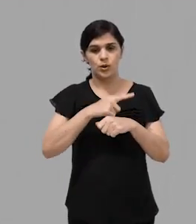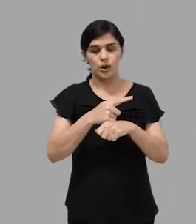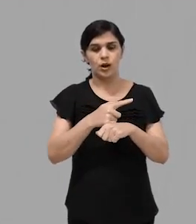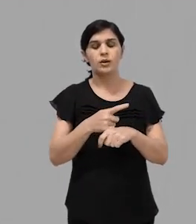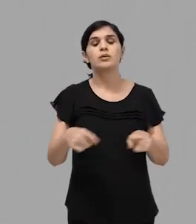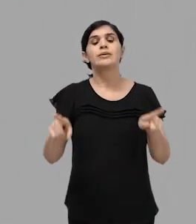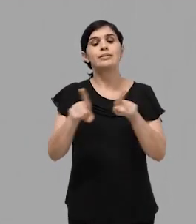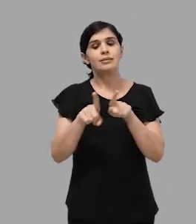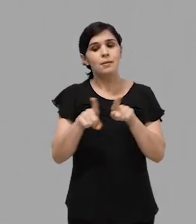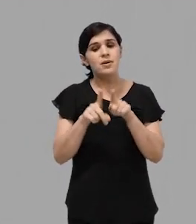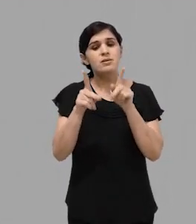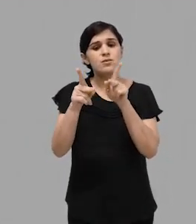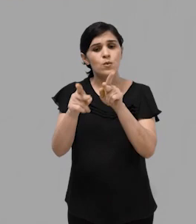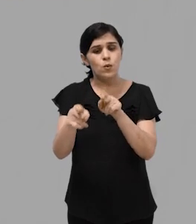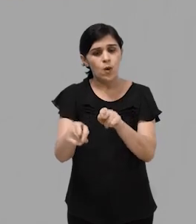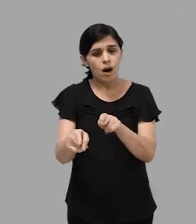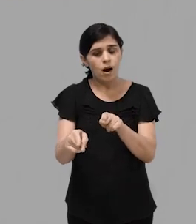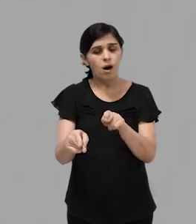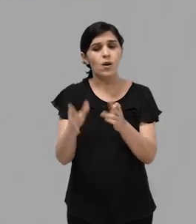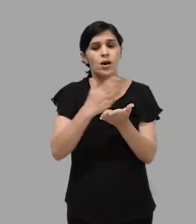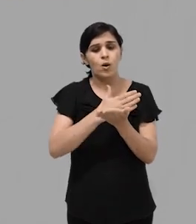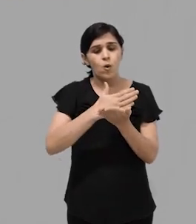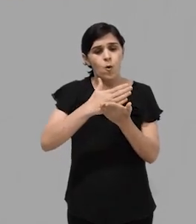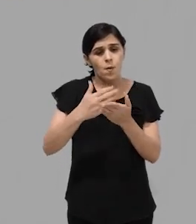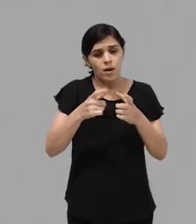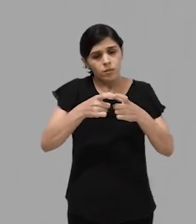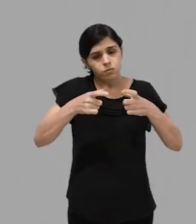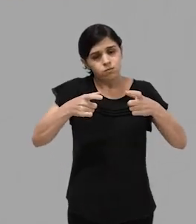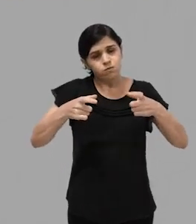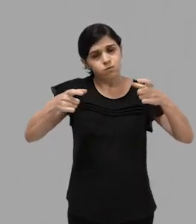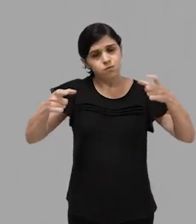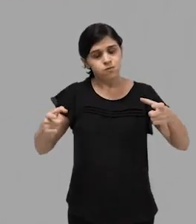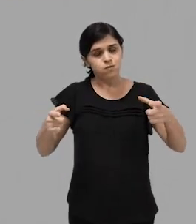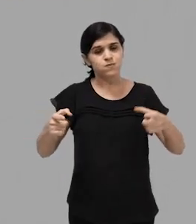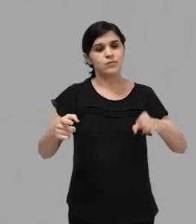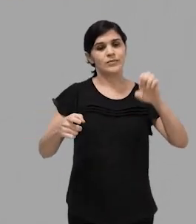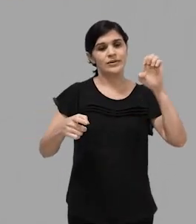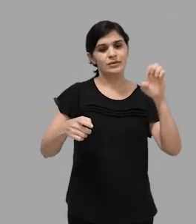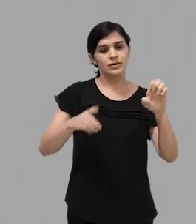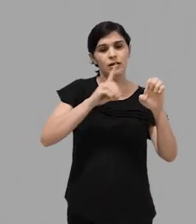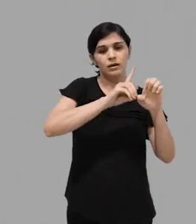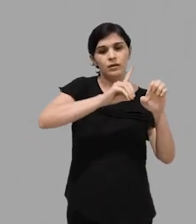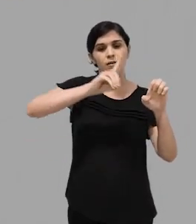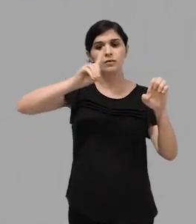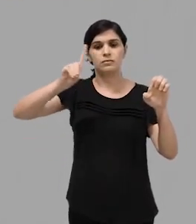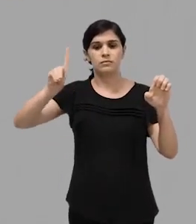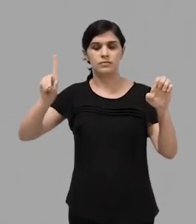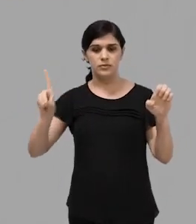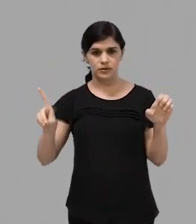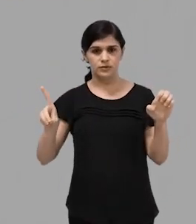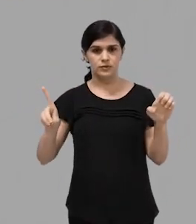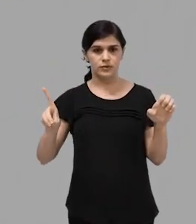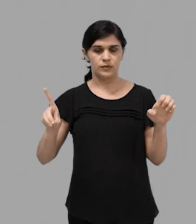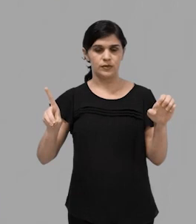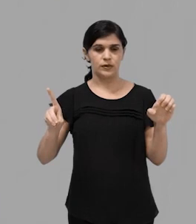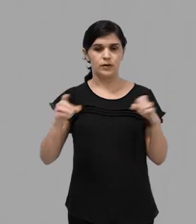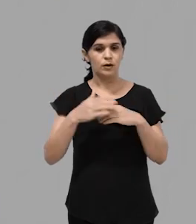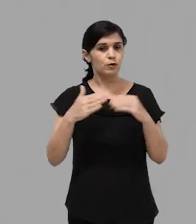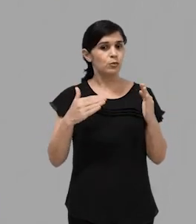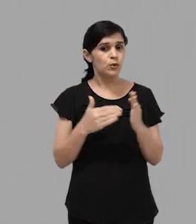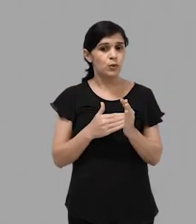esquerda para a direita. Todas as três propriedades que nós trabalhamos até agora têm esse mesmo